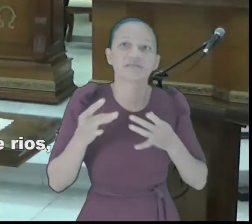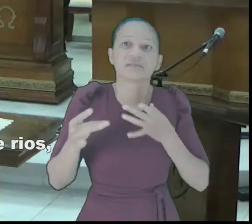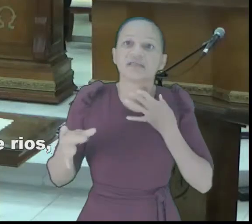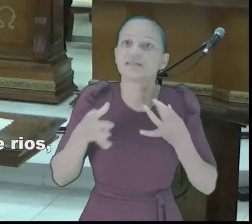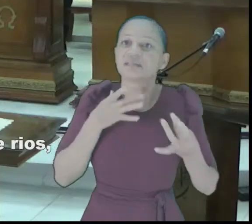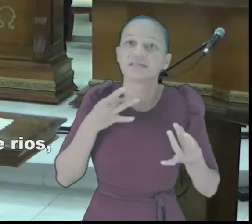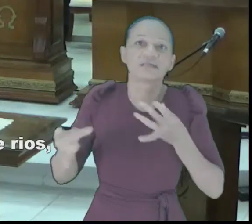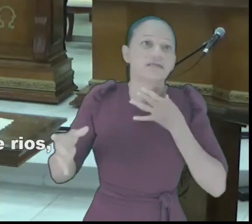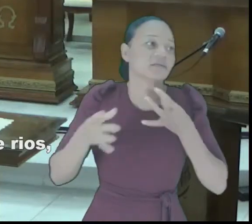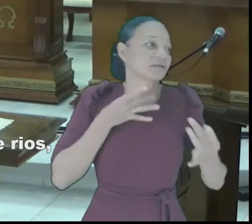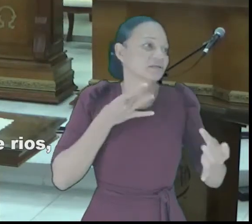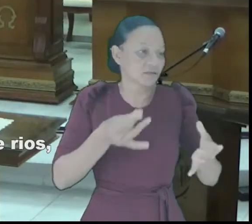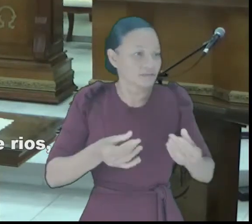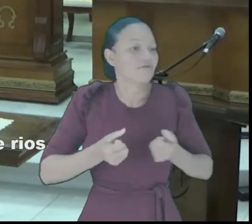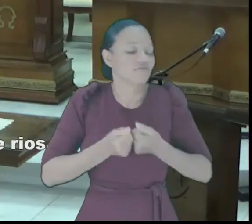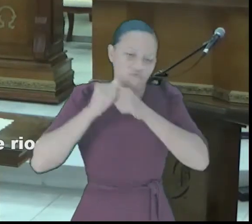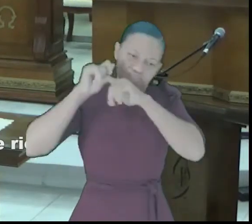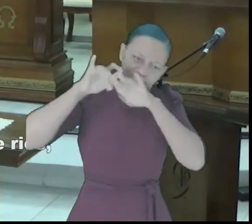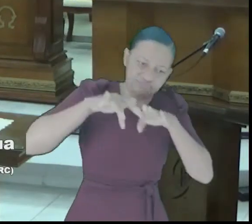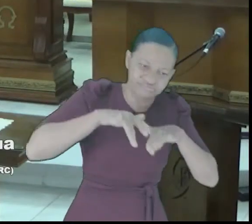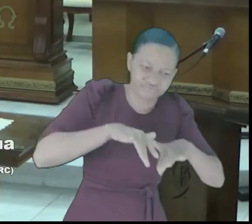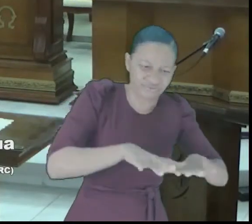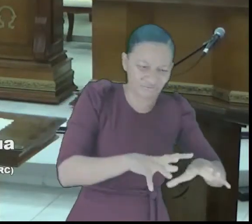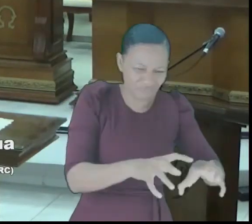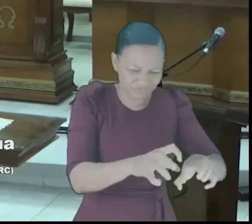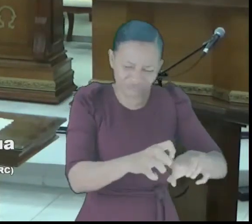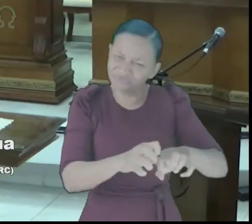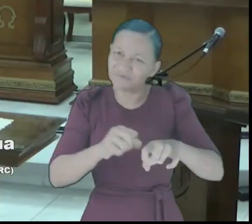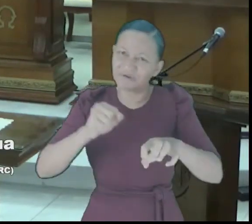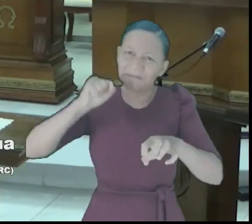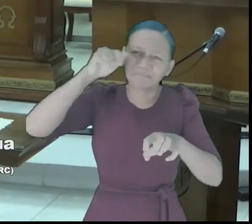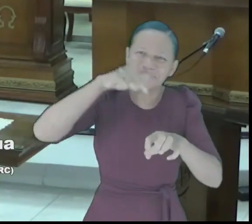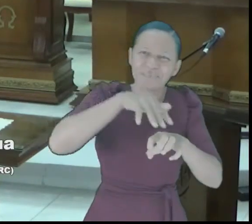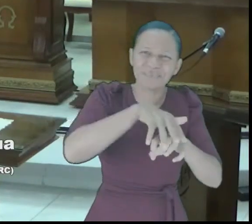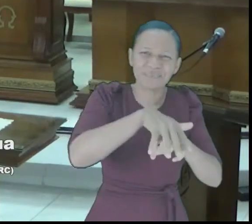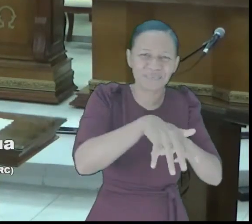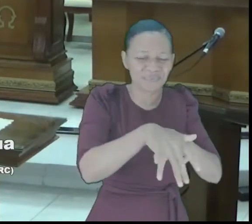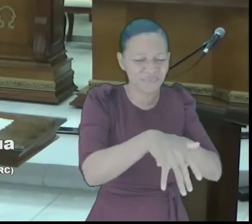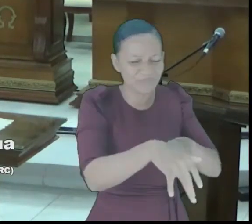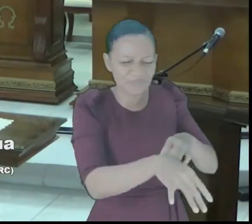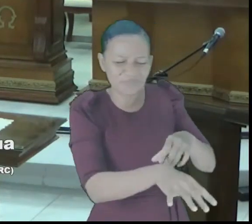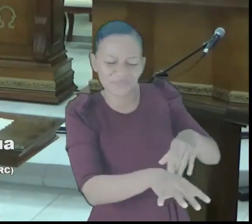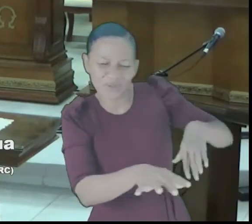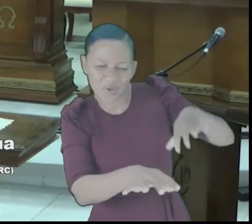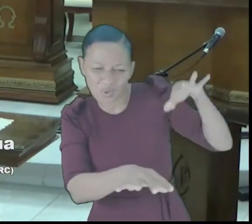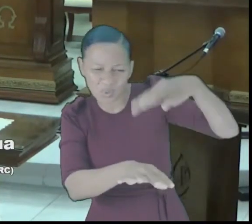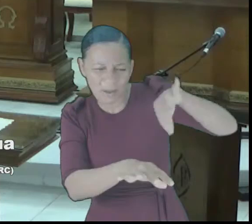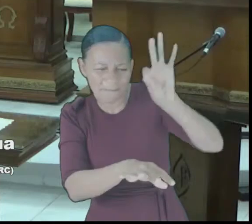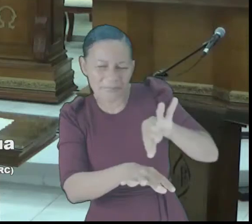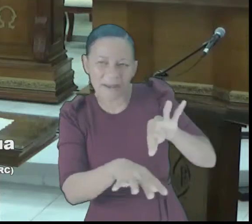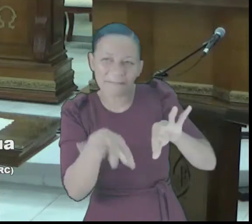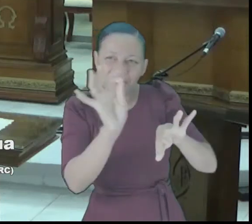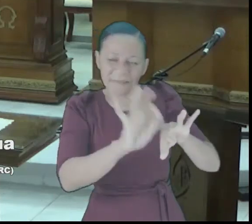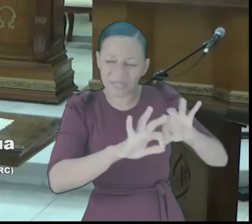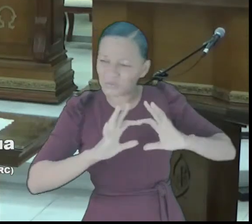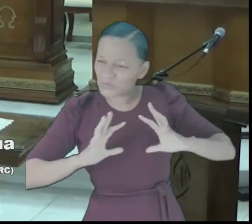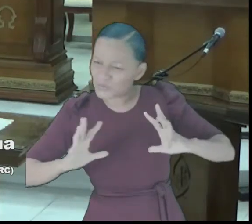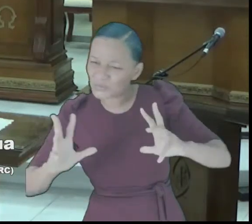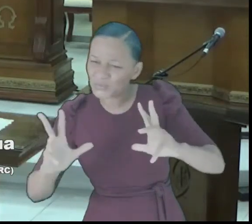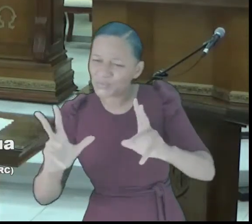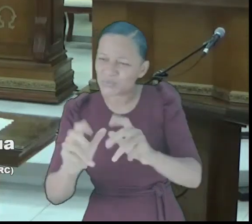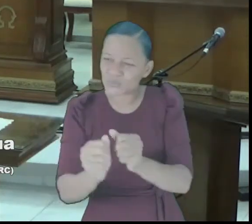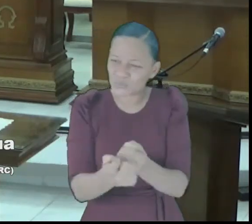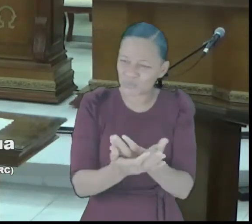e rios sobre a terra seca. Derramarei o meu espírito sobre toda